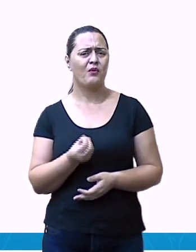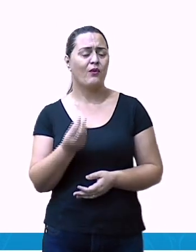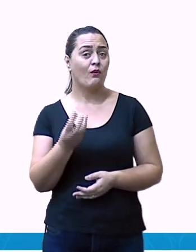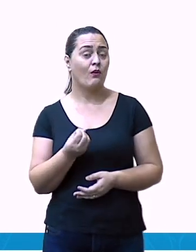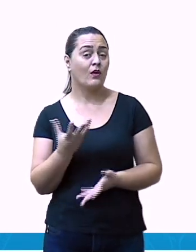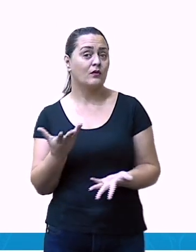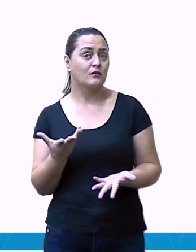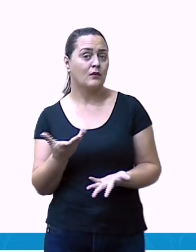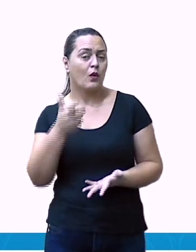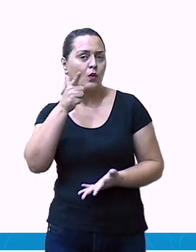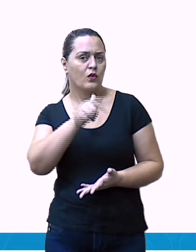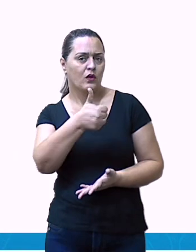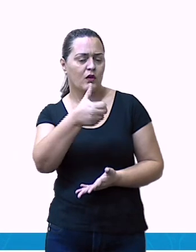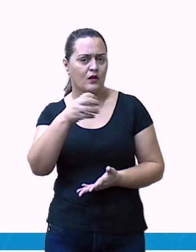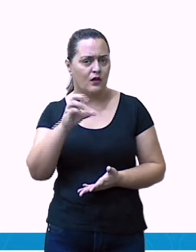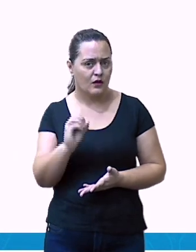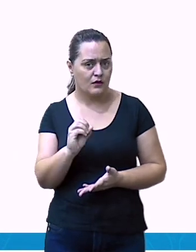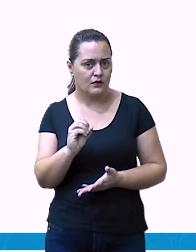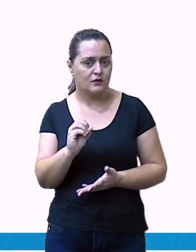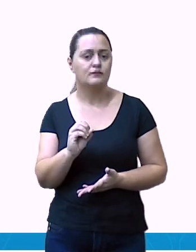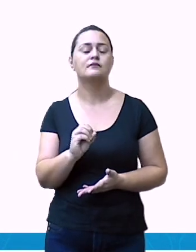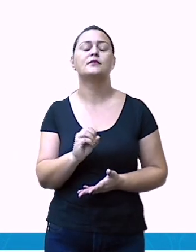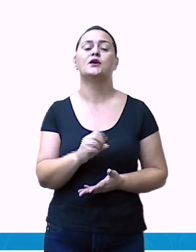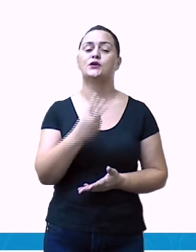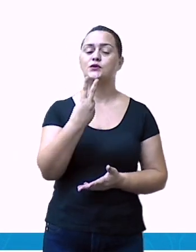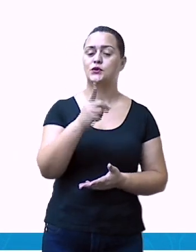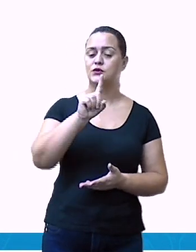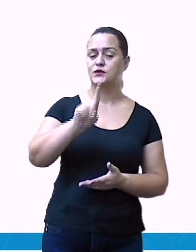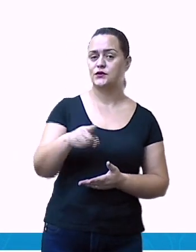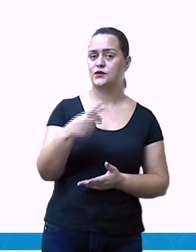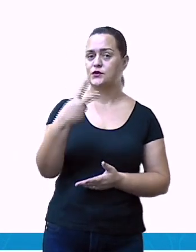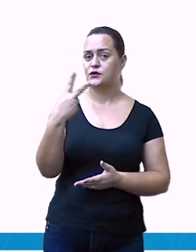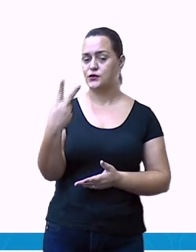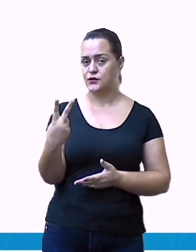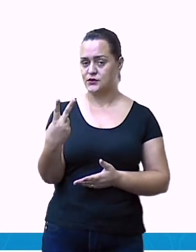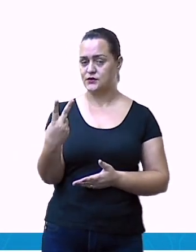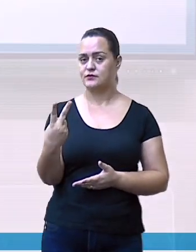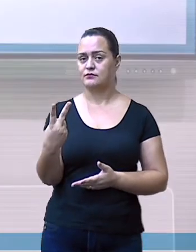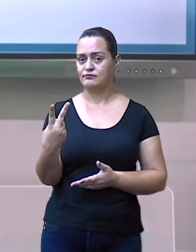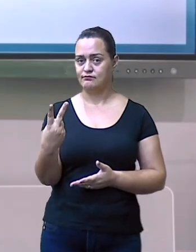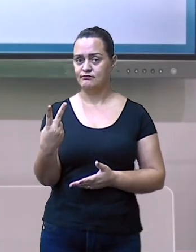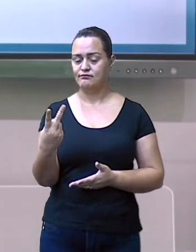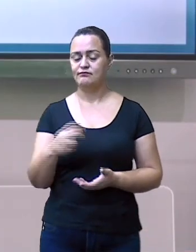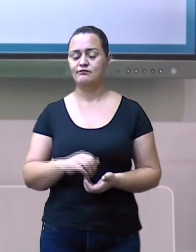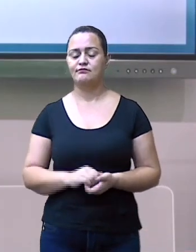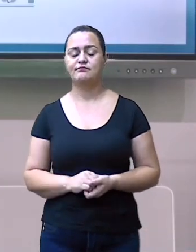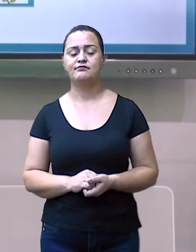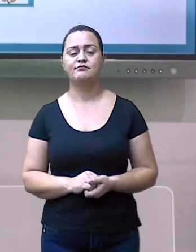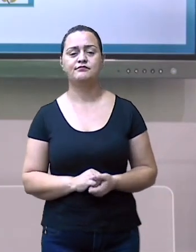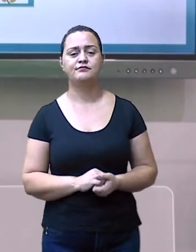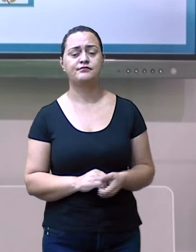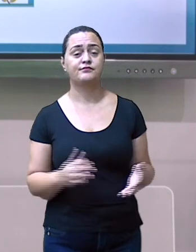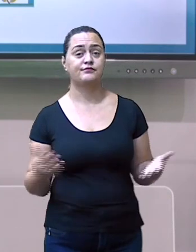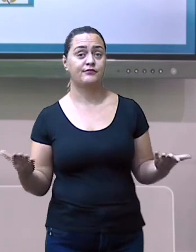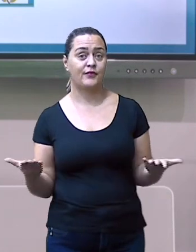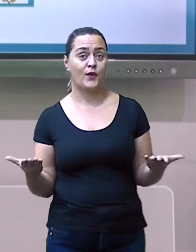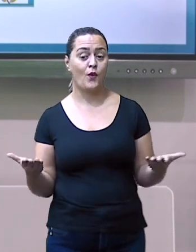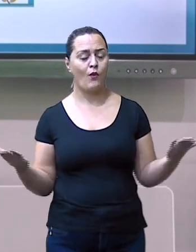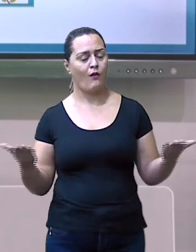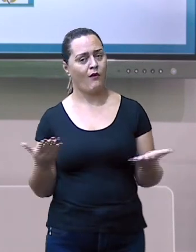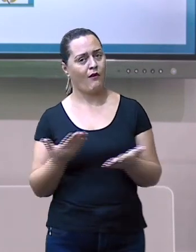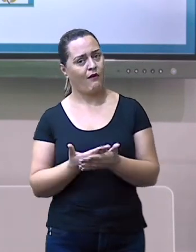foram 2,2 décimos para a nota máxima. Bem, pessoal, essa foi a nossa aula de